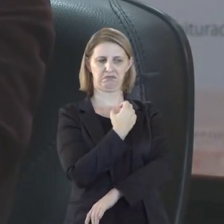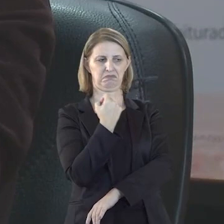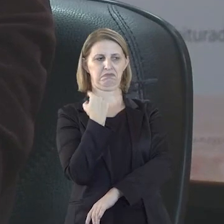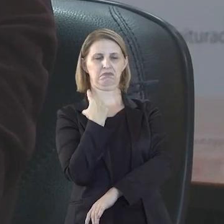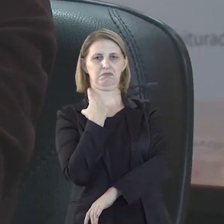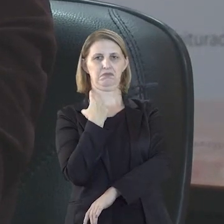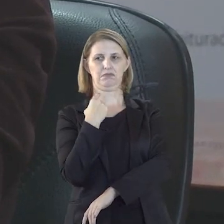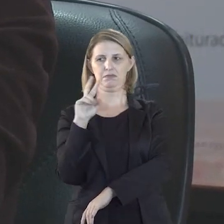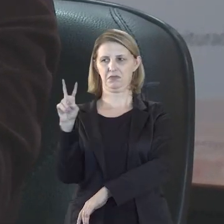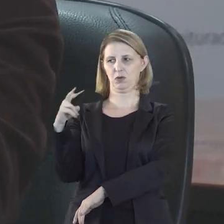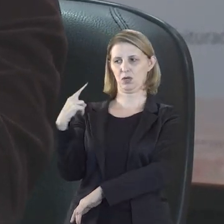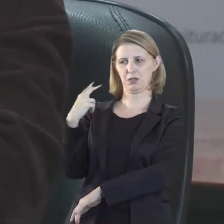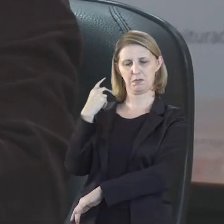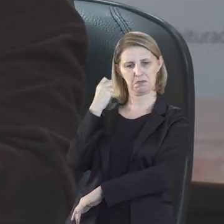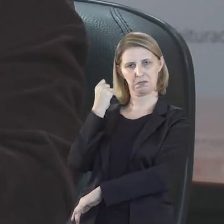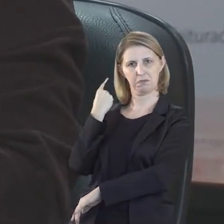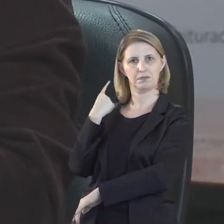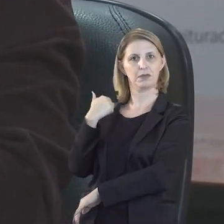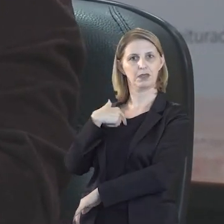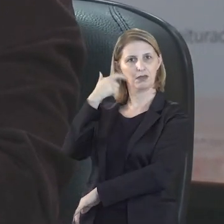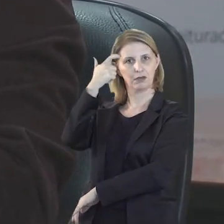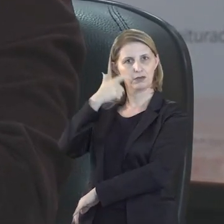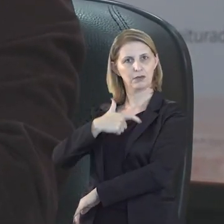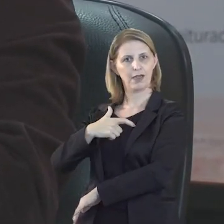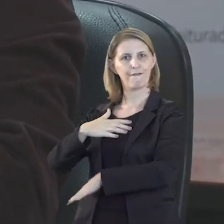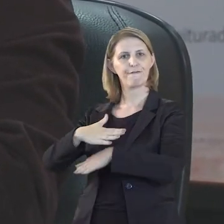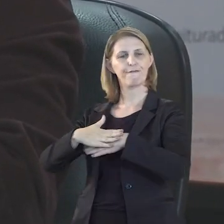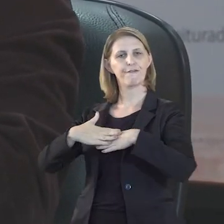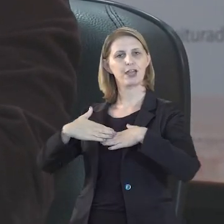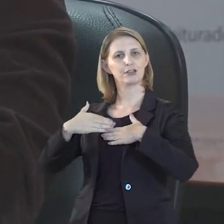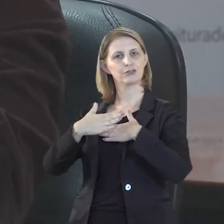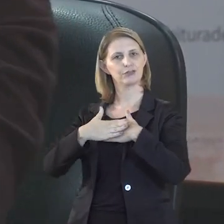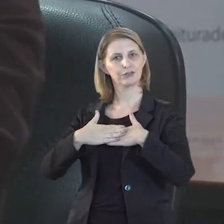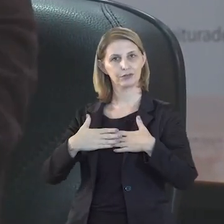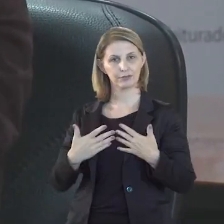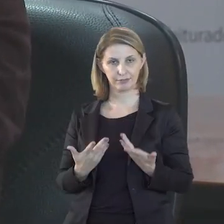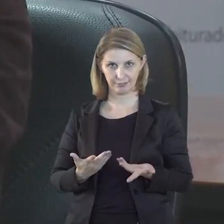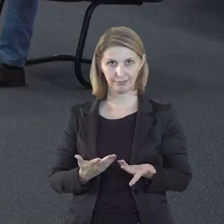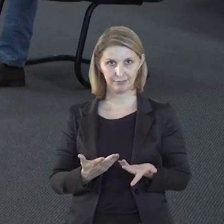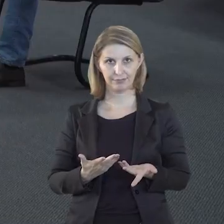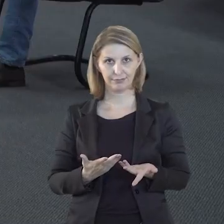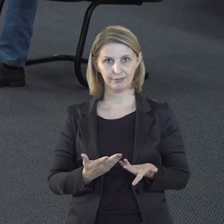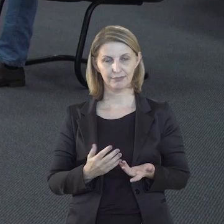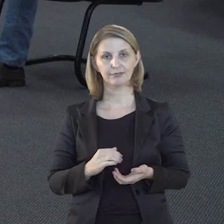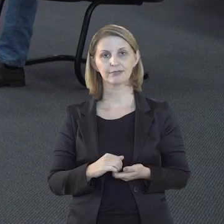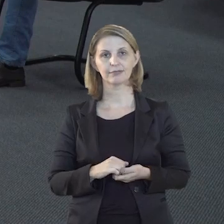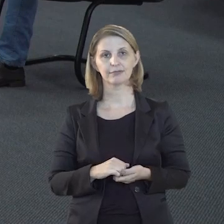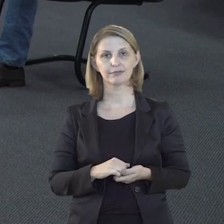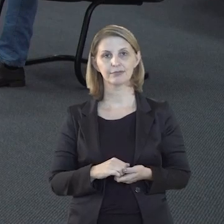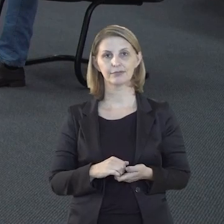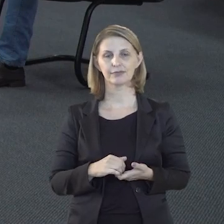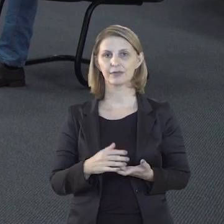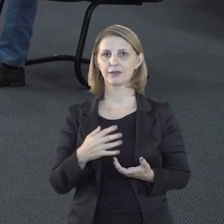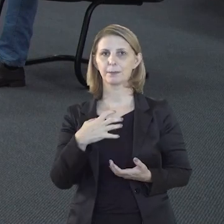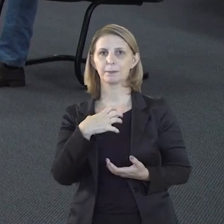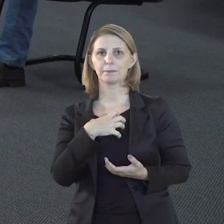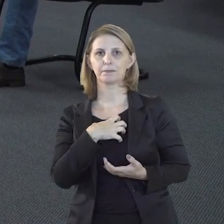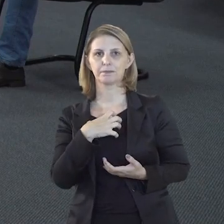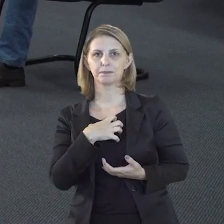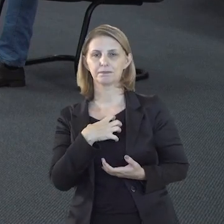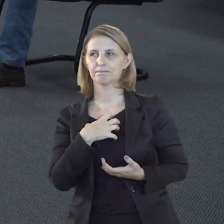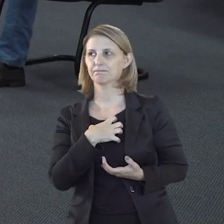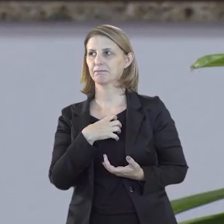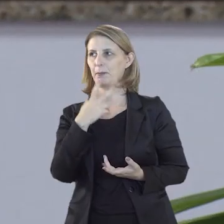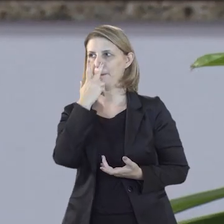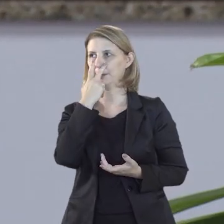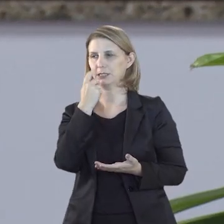digo assim que eu sou um ser emocional. Muitas vezes não é bem visto dizer assim: eu sou um ser de